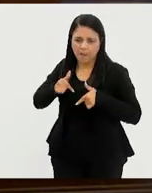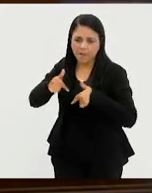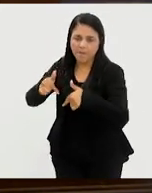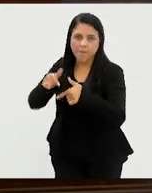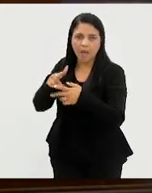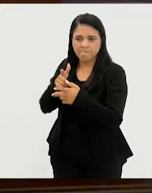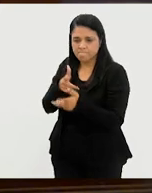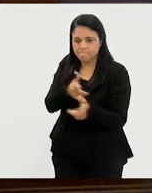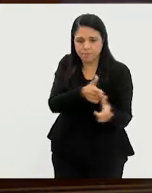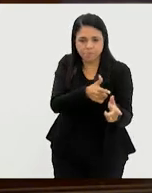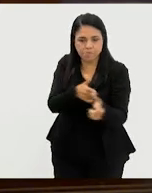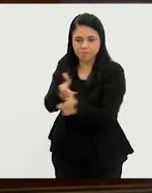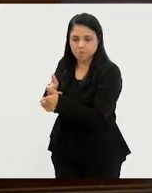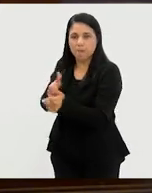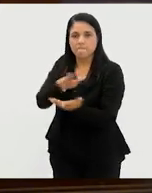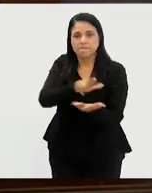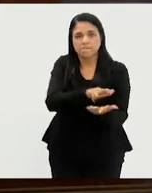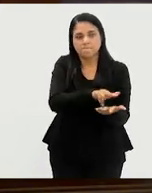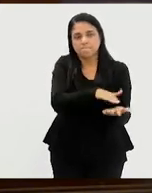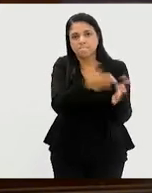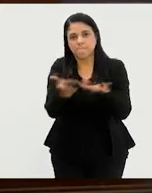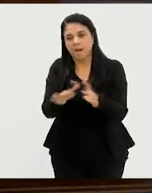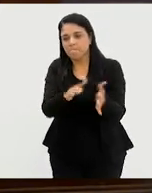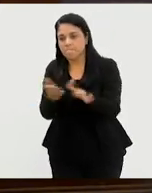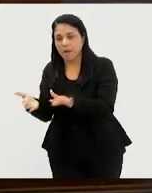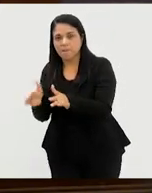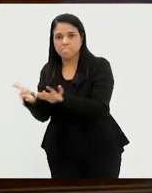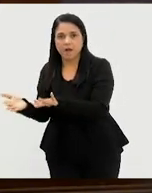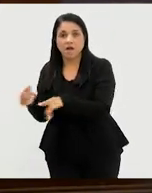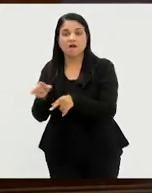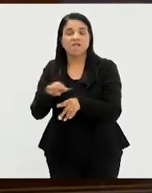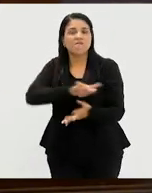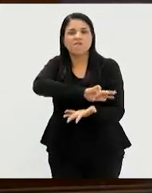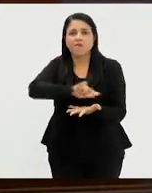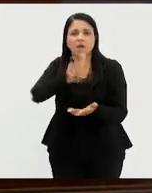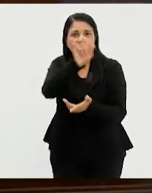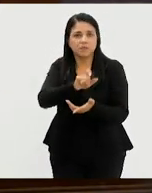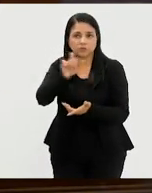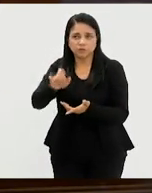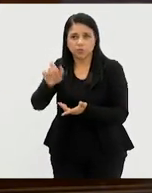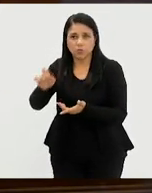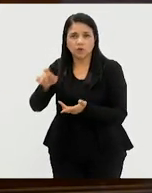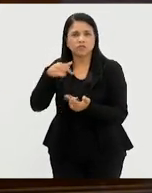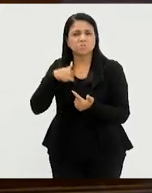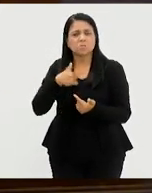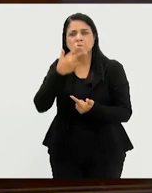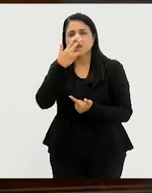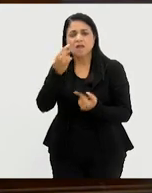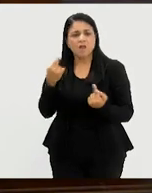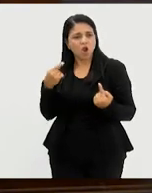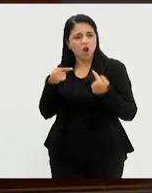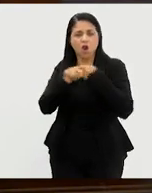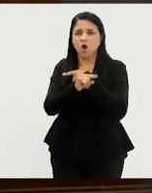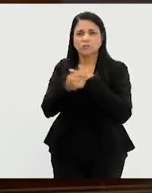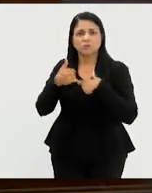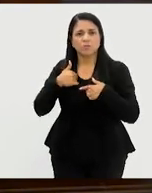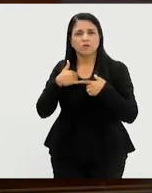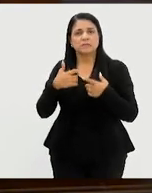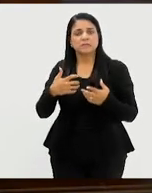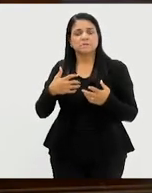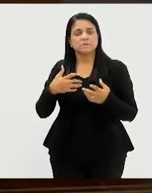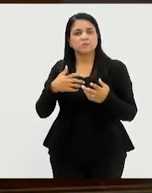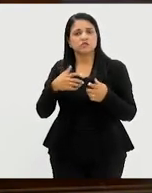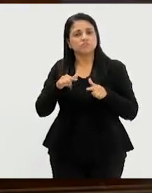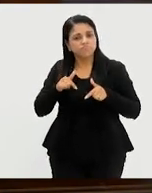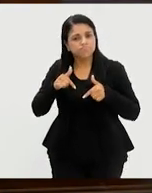Corpos deixados no chão e isso vai na contramão daquilo que a gente prevê de Segurança Pública que é o